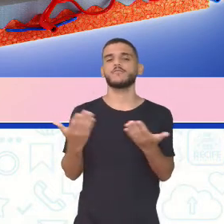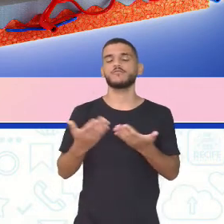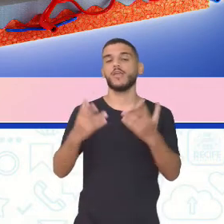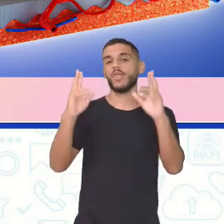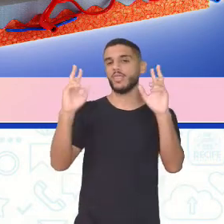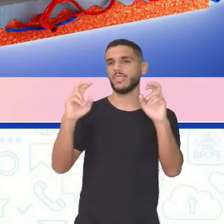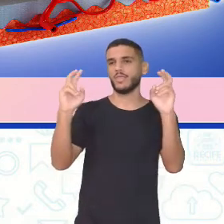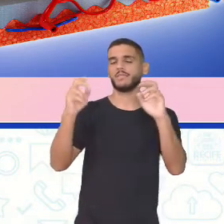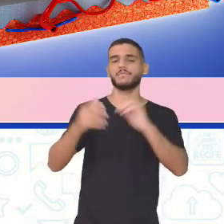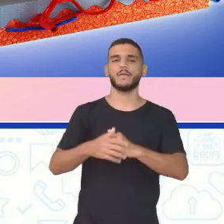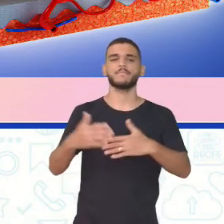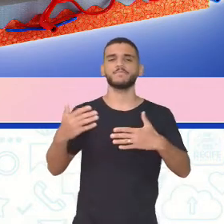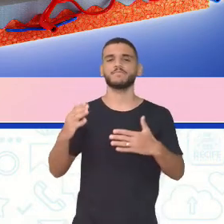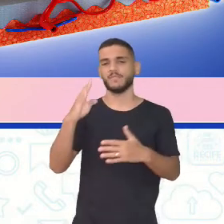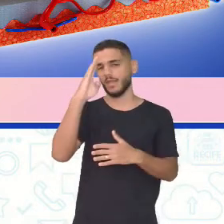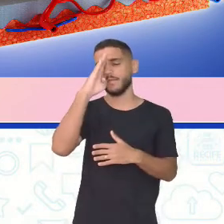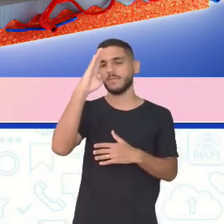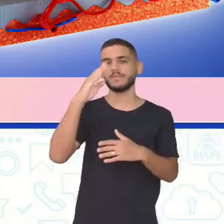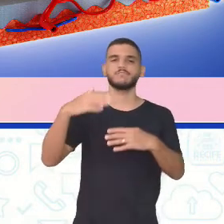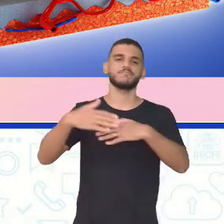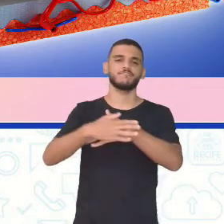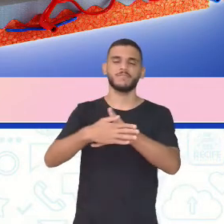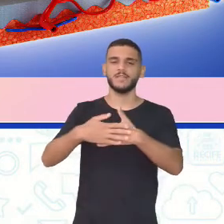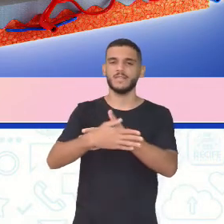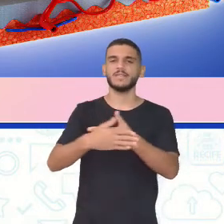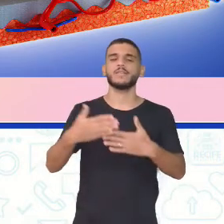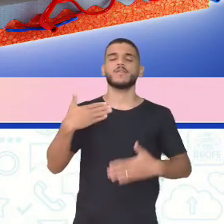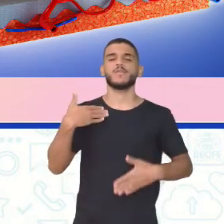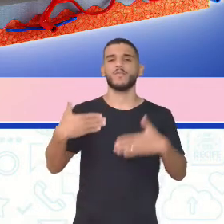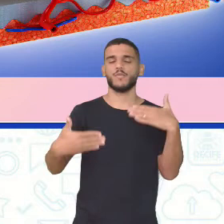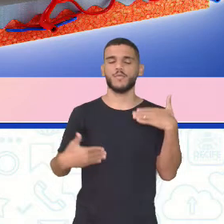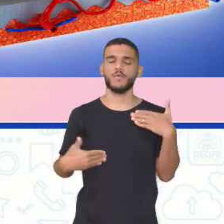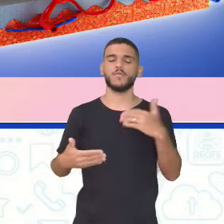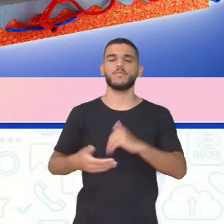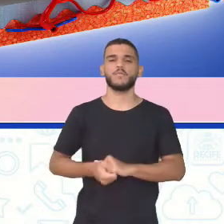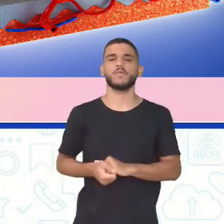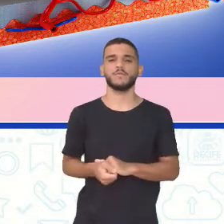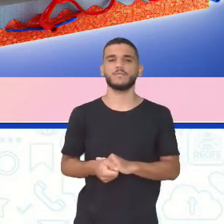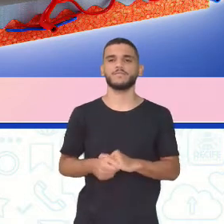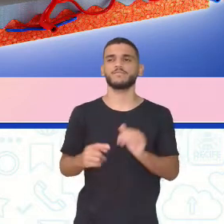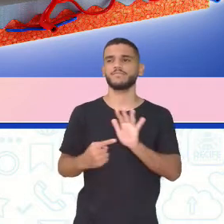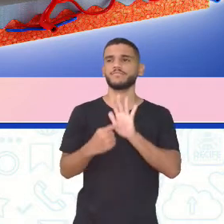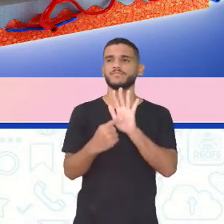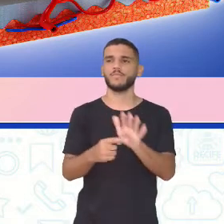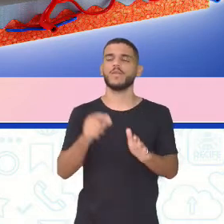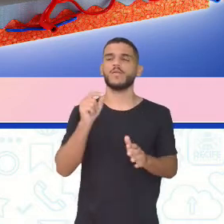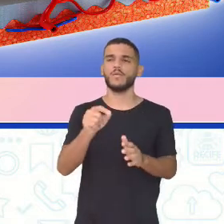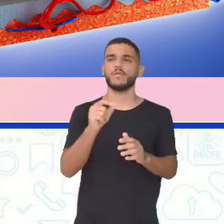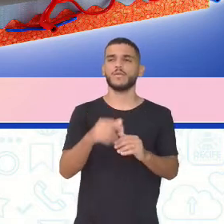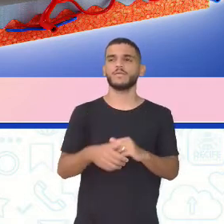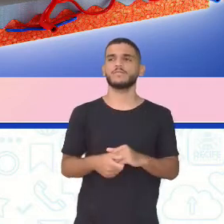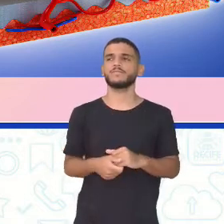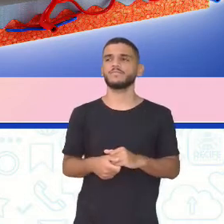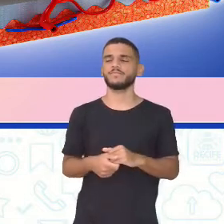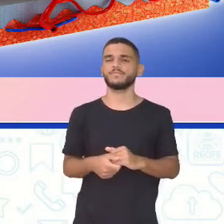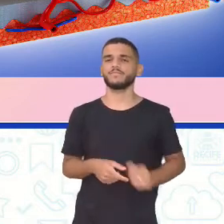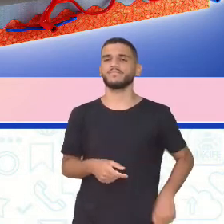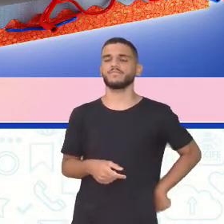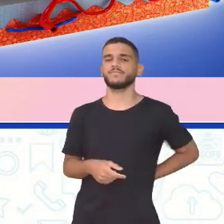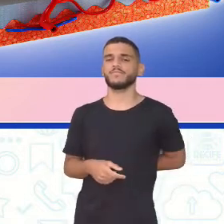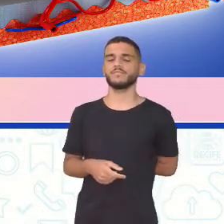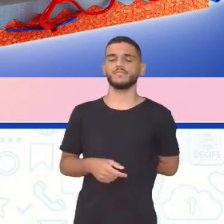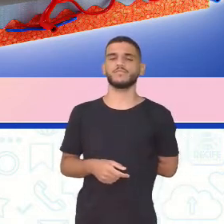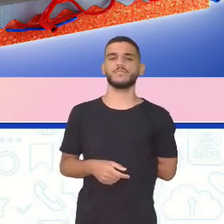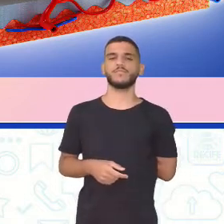né? Os principais tecidos do nosso corpo e mostrando a vocês aí esse trechinho, né, esse pedacinho